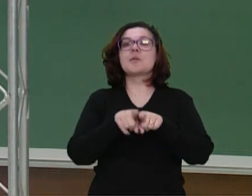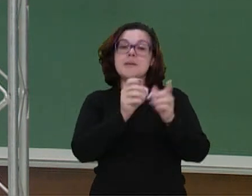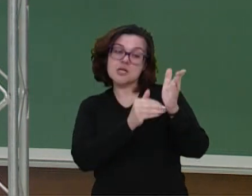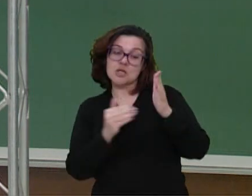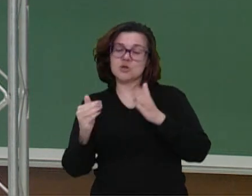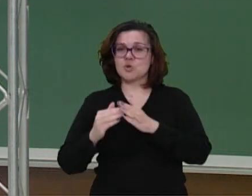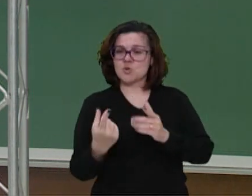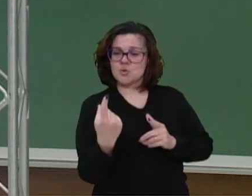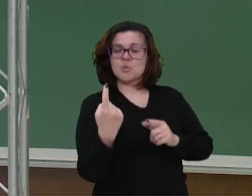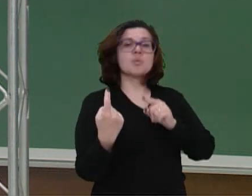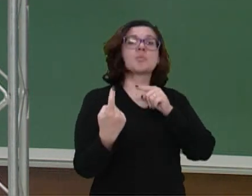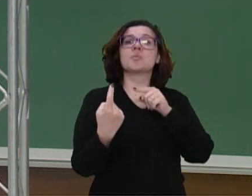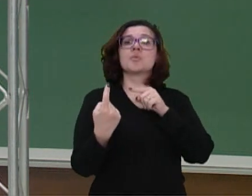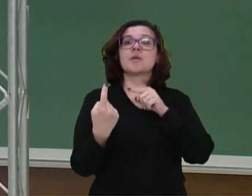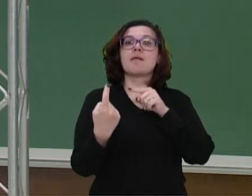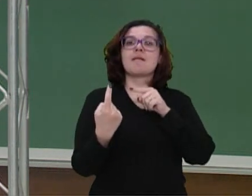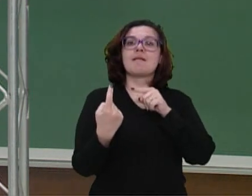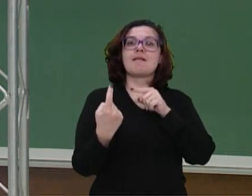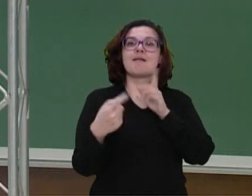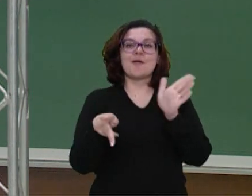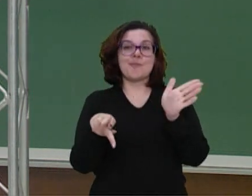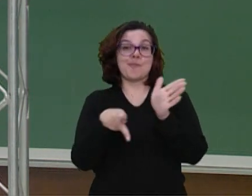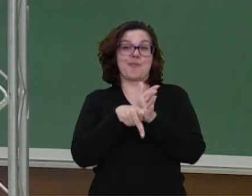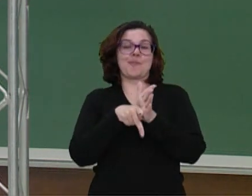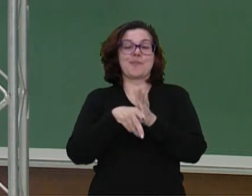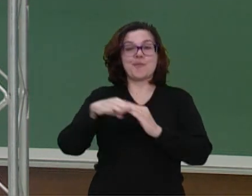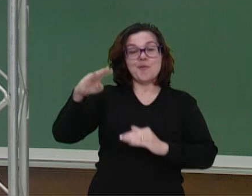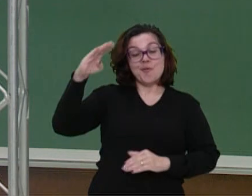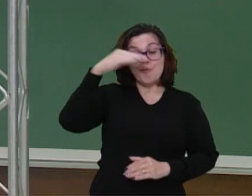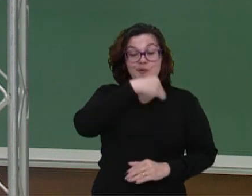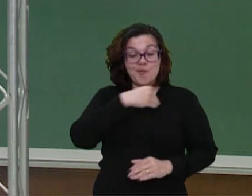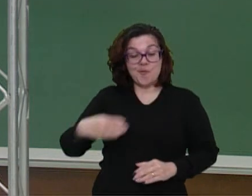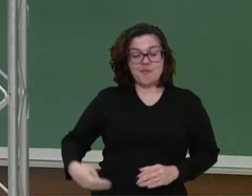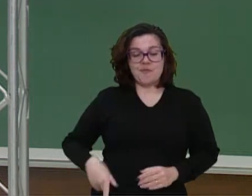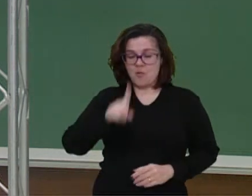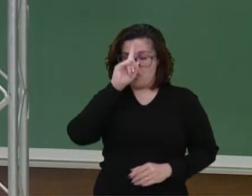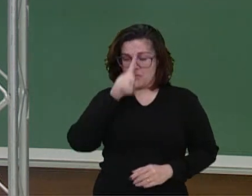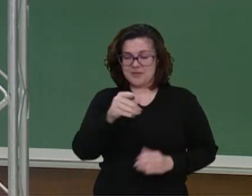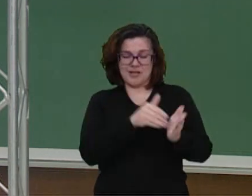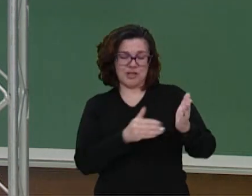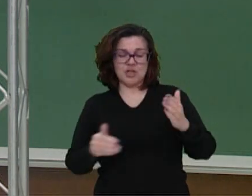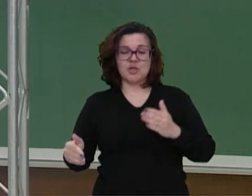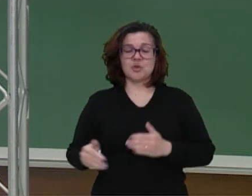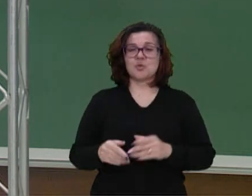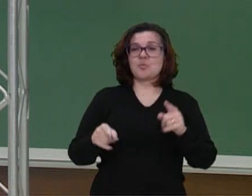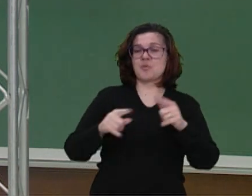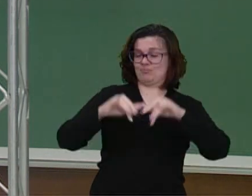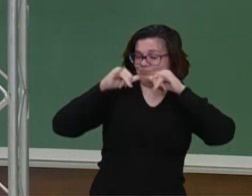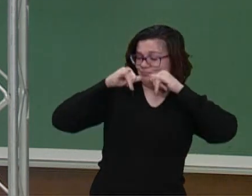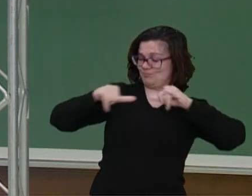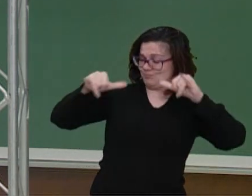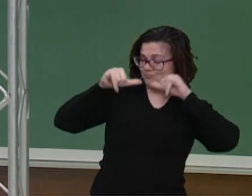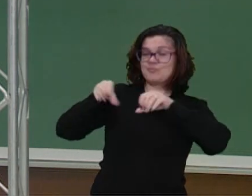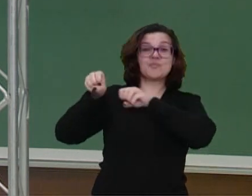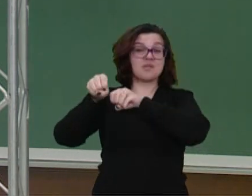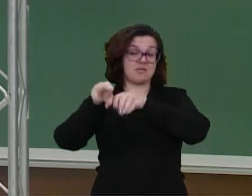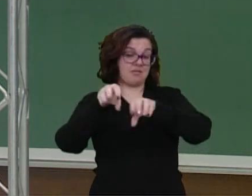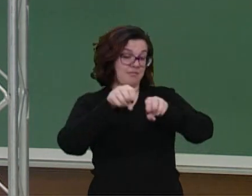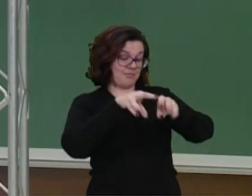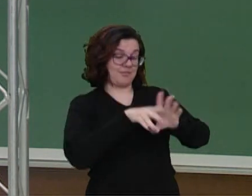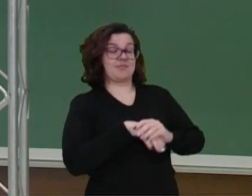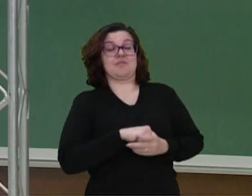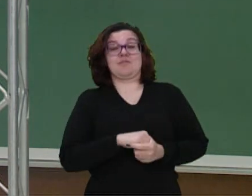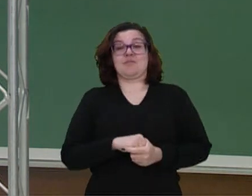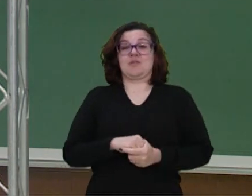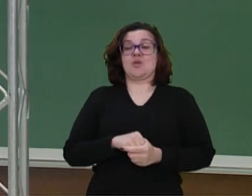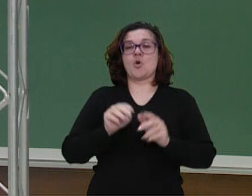o Estado tentava controlar todos os aspectos da vida do cidadão, por meio da propaganda, por meio da educação, por meio